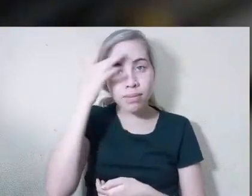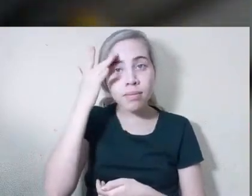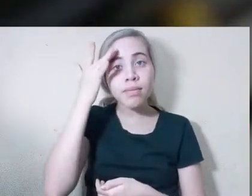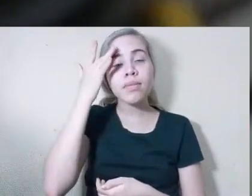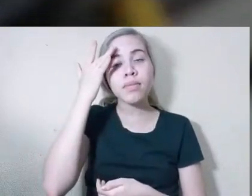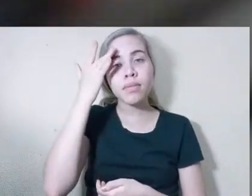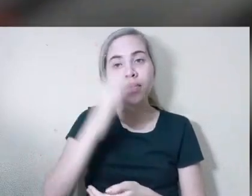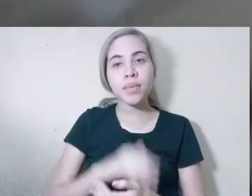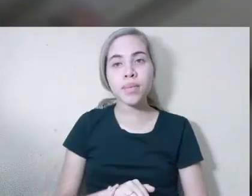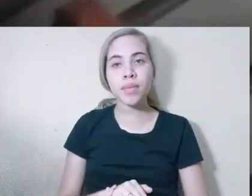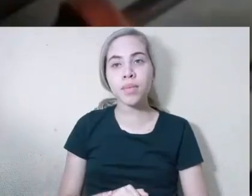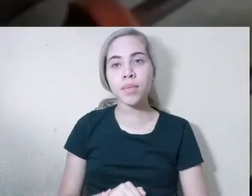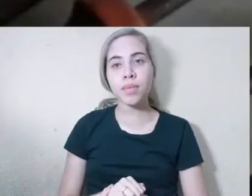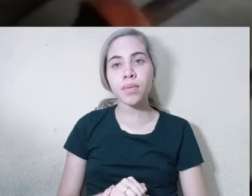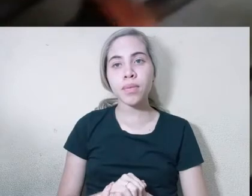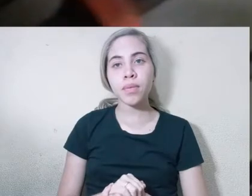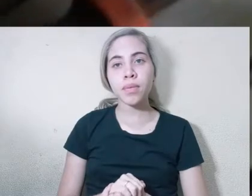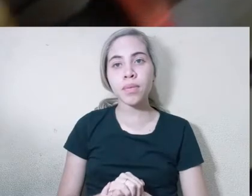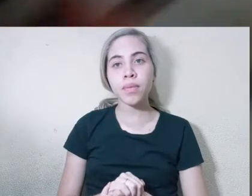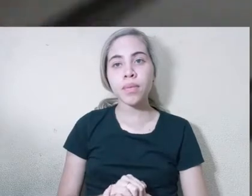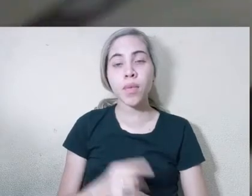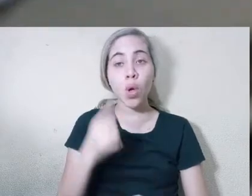Olha só, gente.